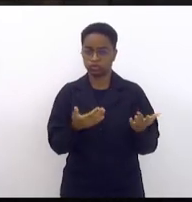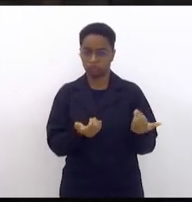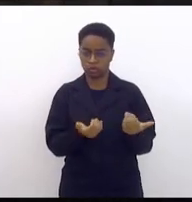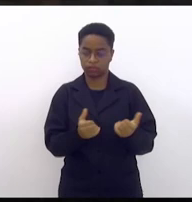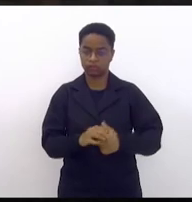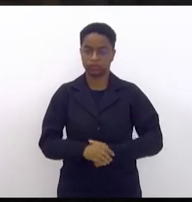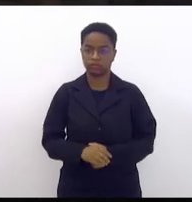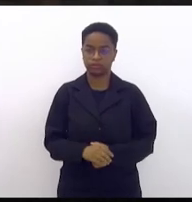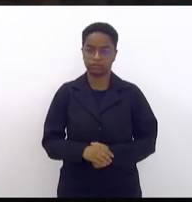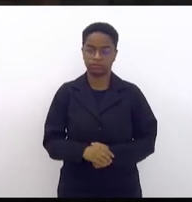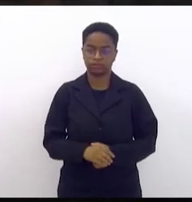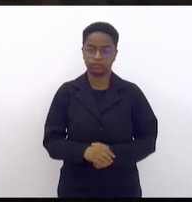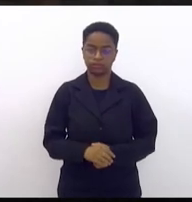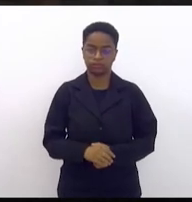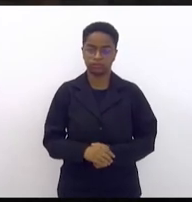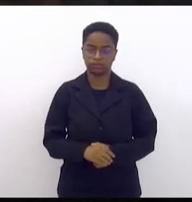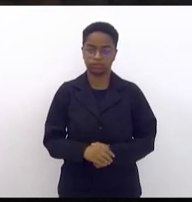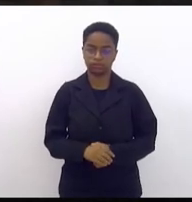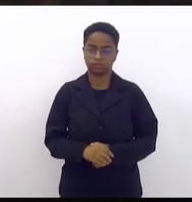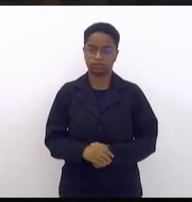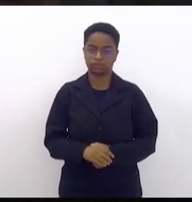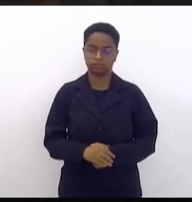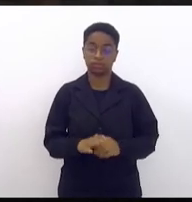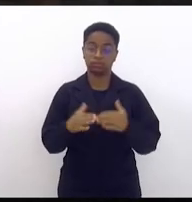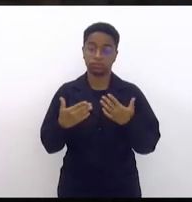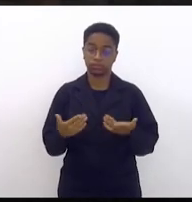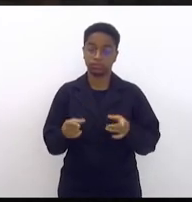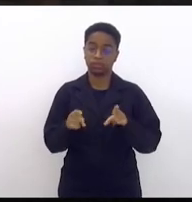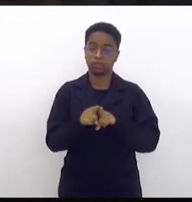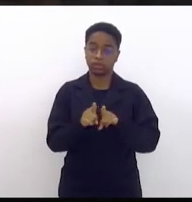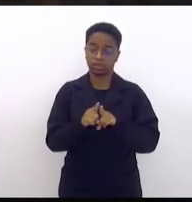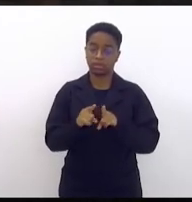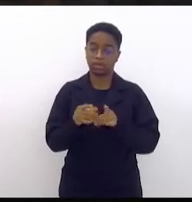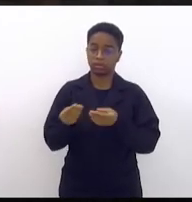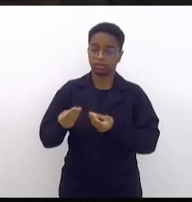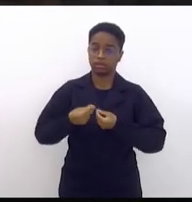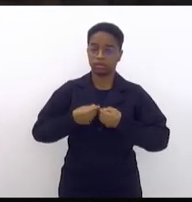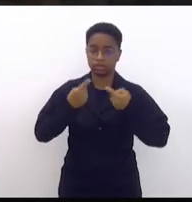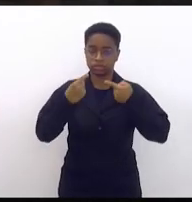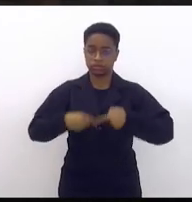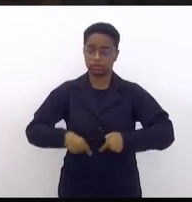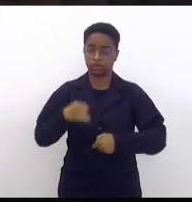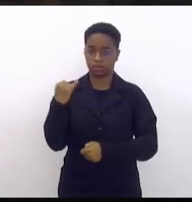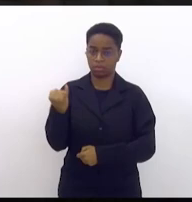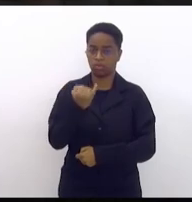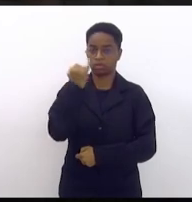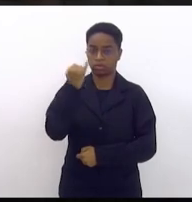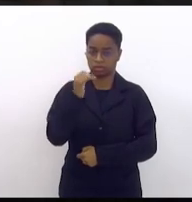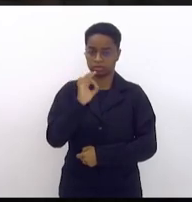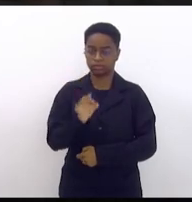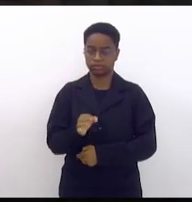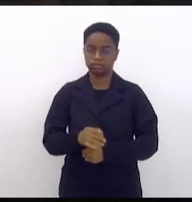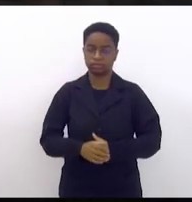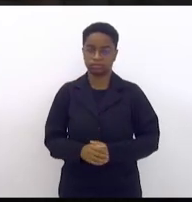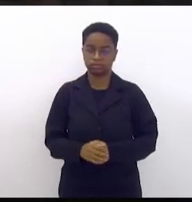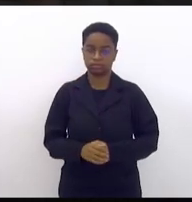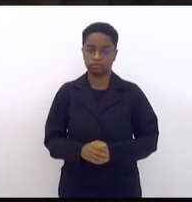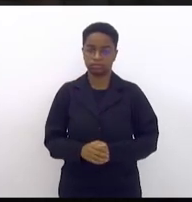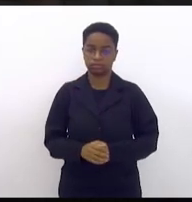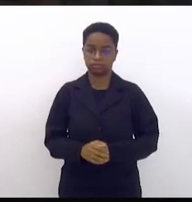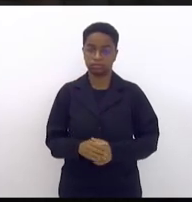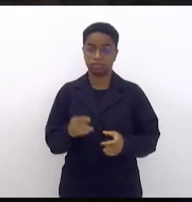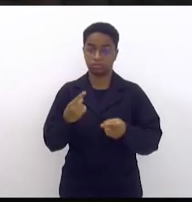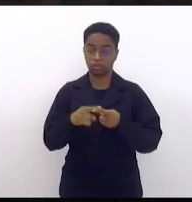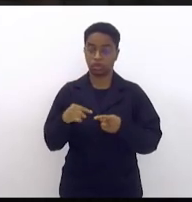eh e isso nos coloca alguns desafios muito importantes né Eh eh que nós